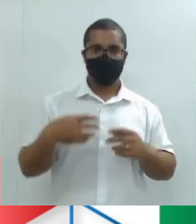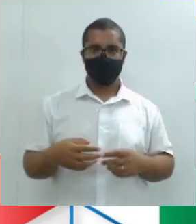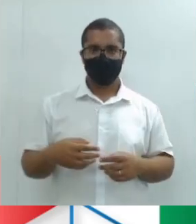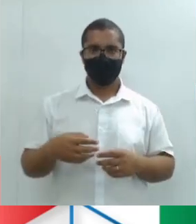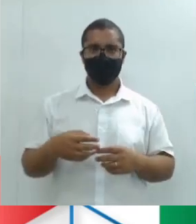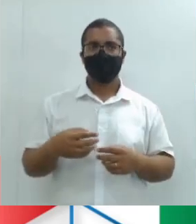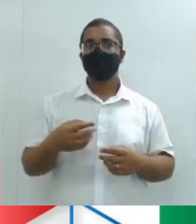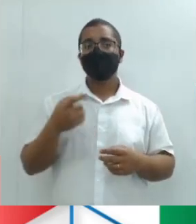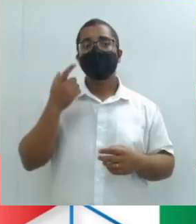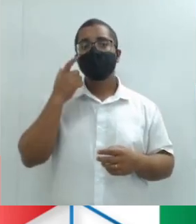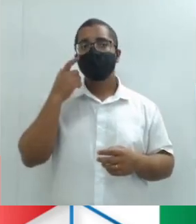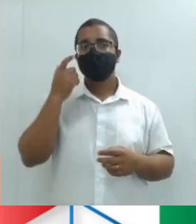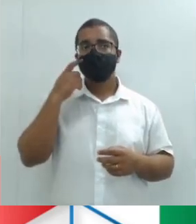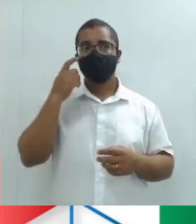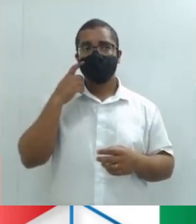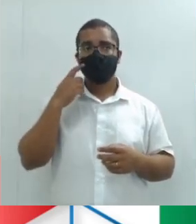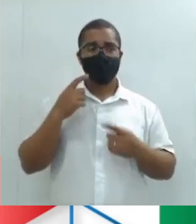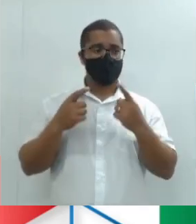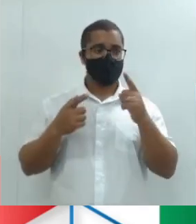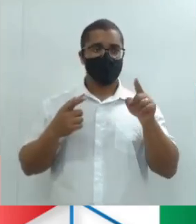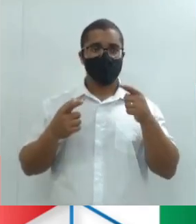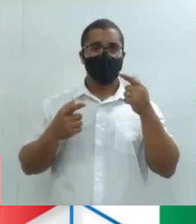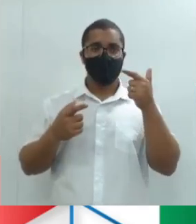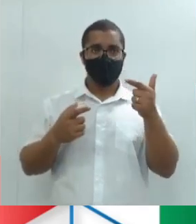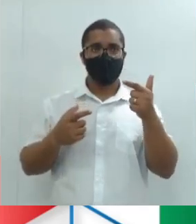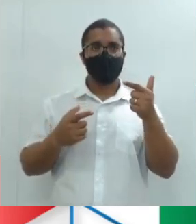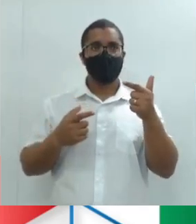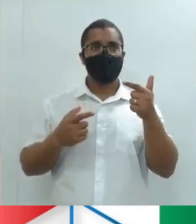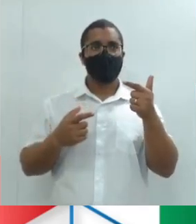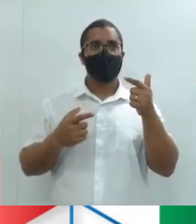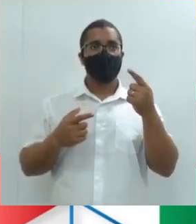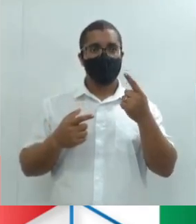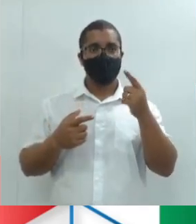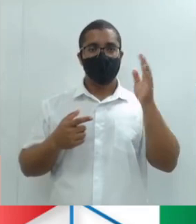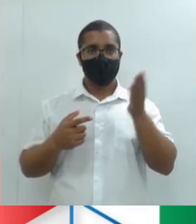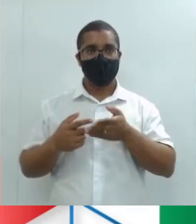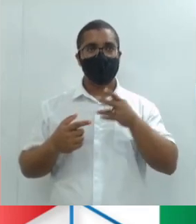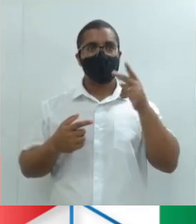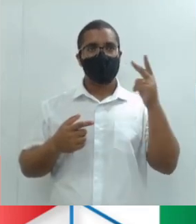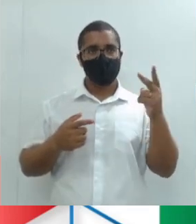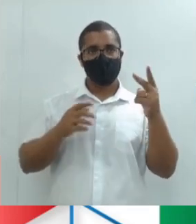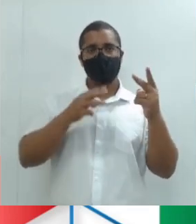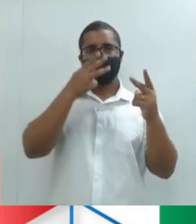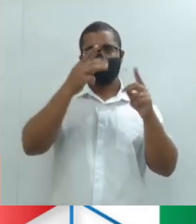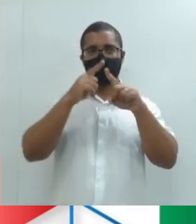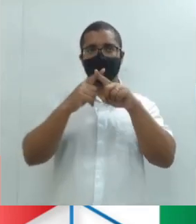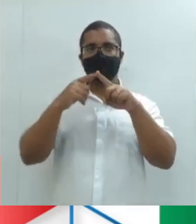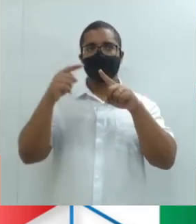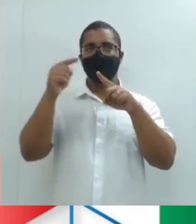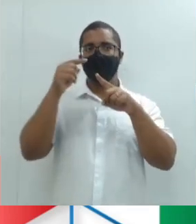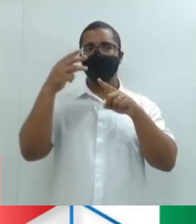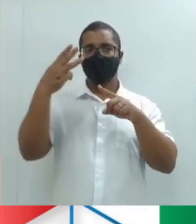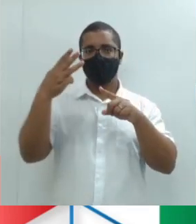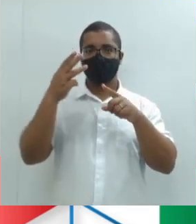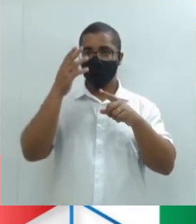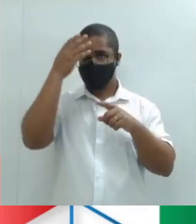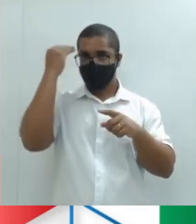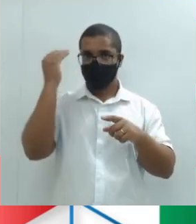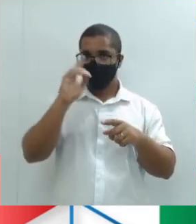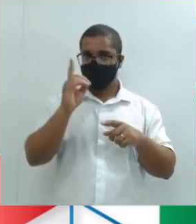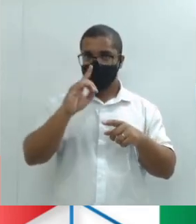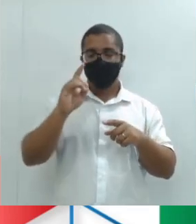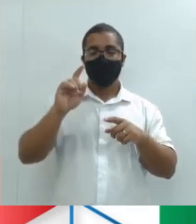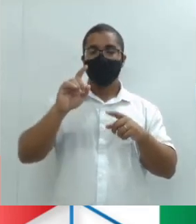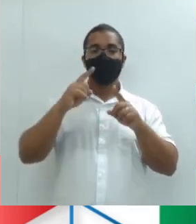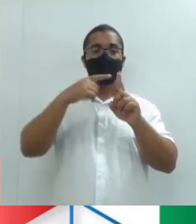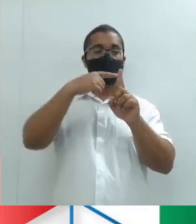Igual, repete a base, é 1 meio, 3 vezes menos 3. Não esquece do jogo de sinal, tá? Mais